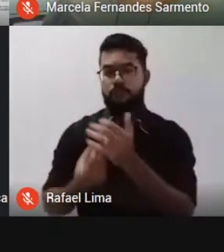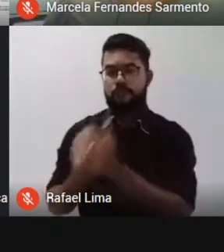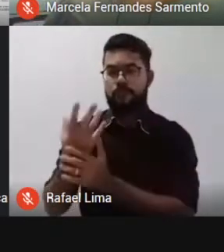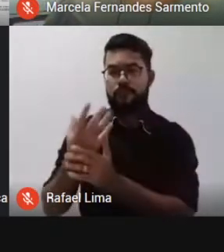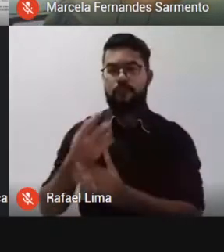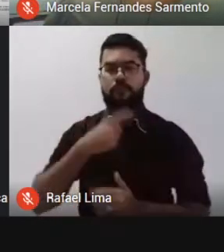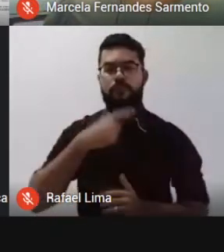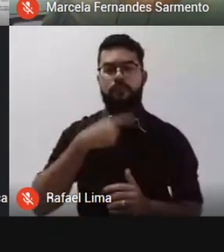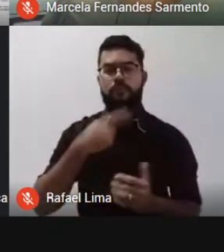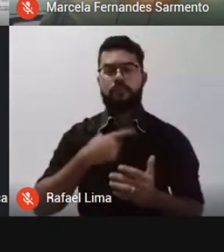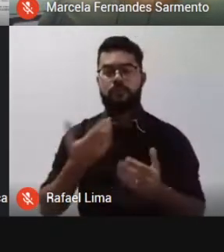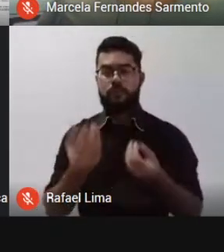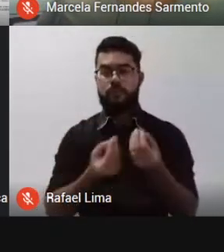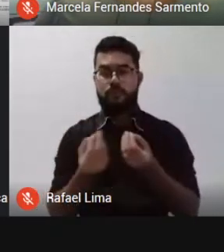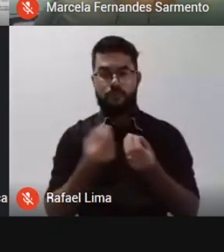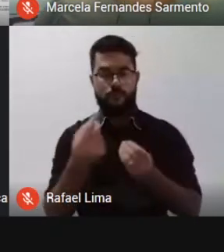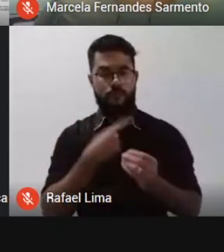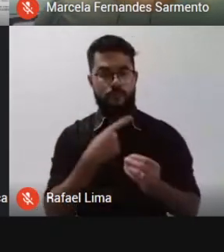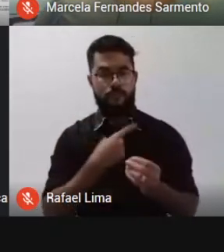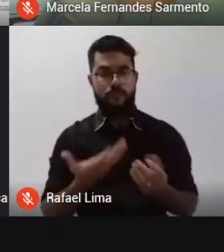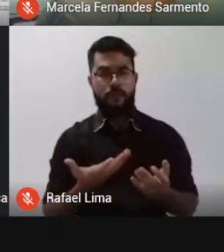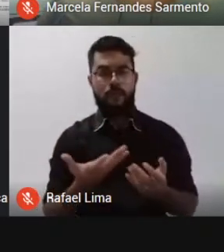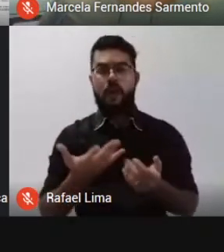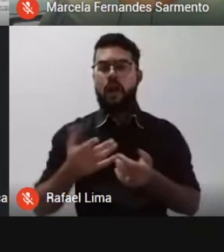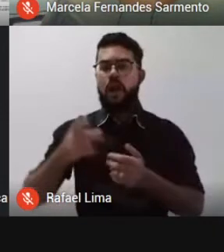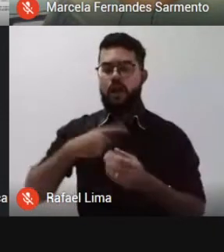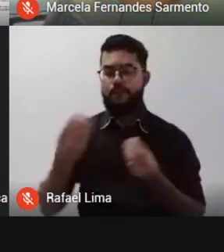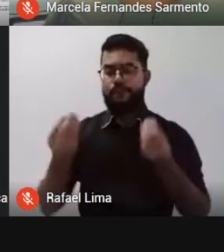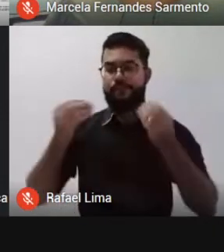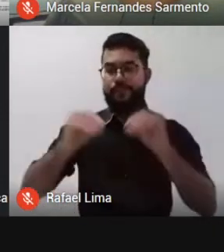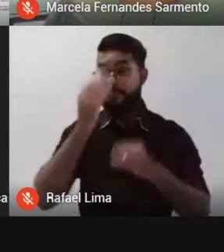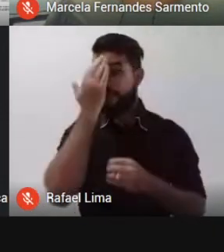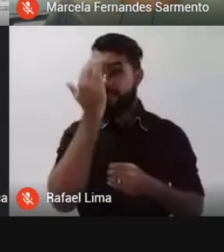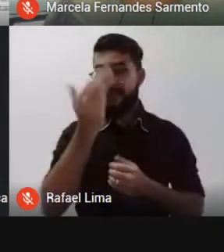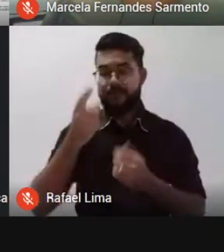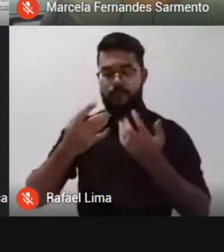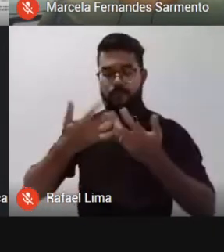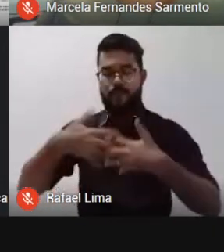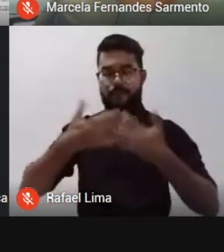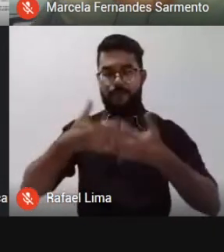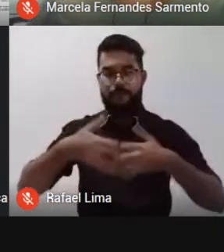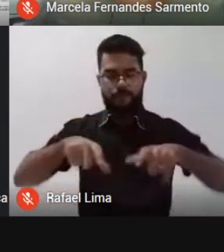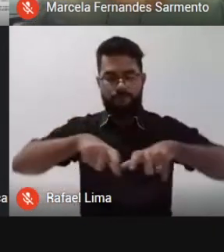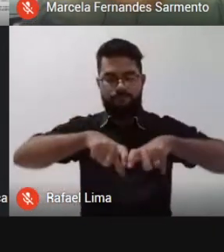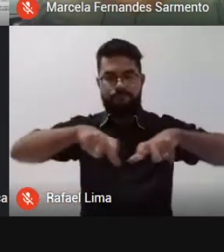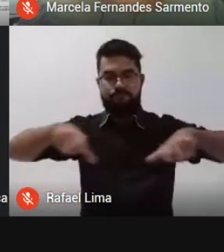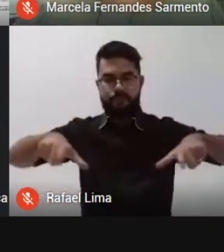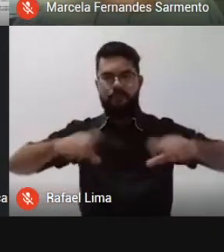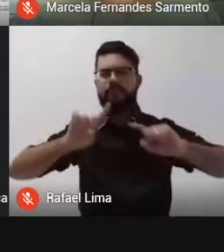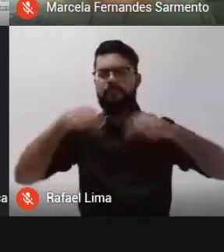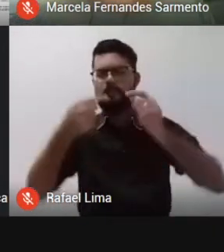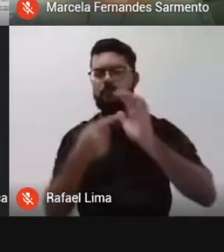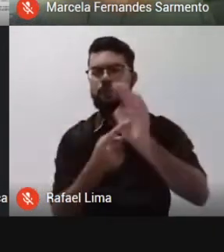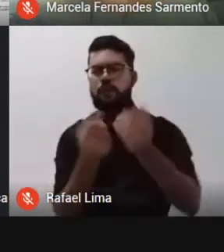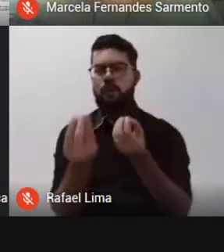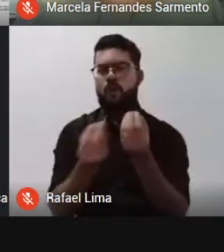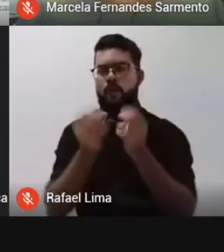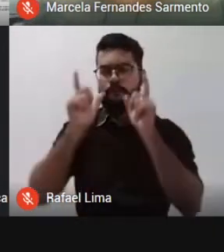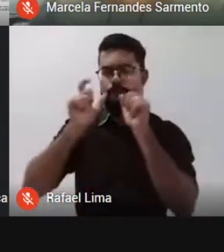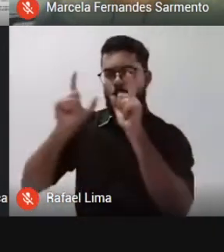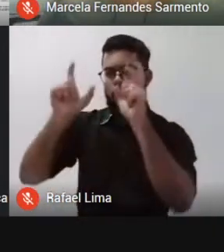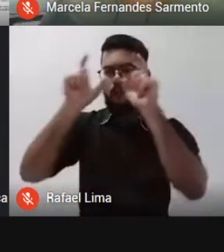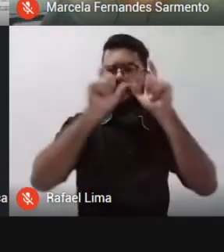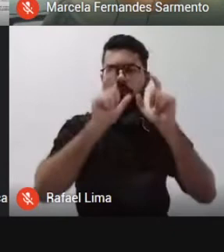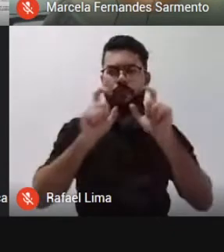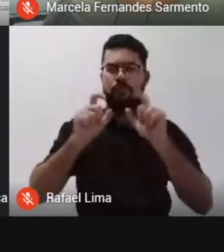sobre os impactos da instituição, né, da instalação do IFPB. Depois eu vou mostrar bem direitinho fotos para vocês aqui, que é a questão da entrada